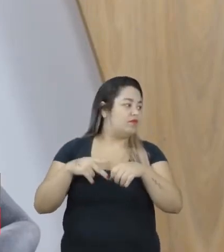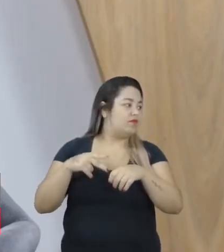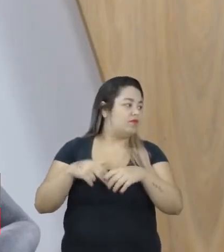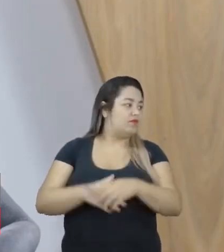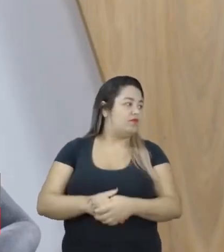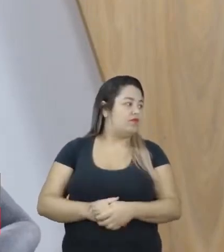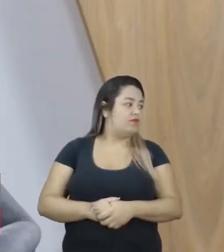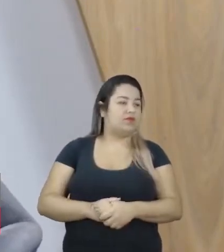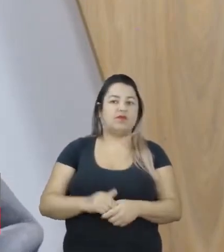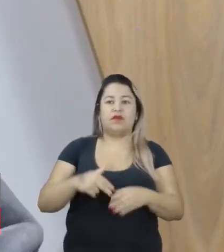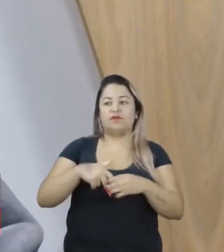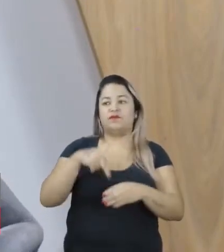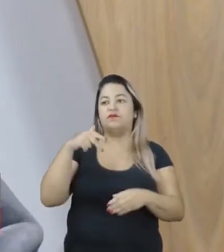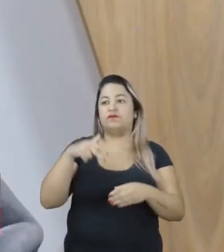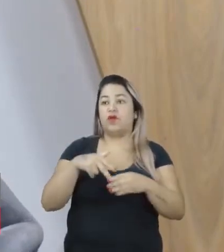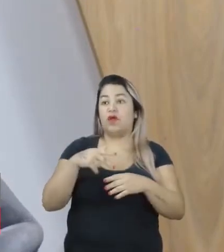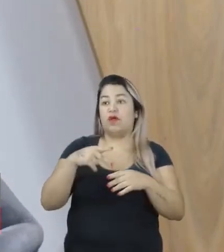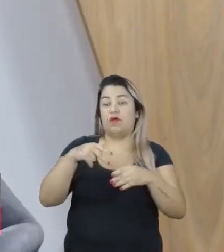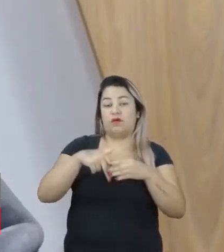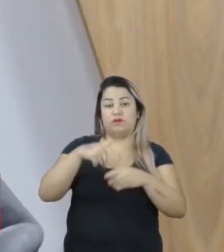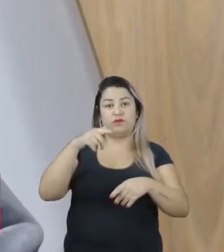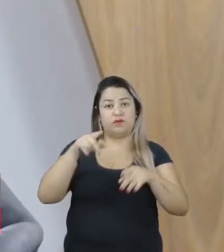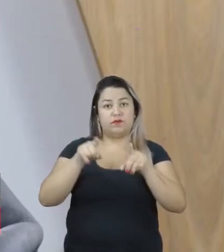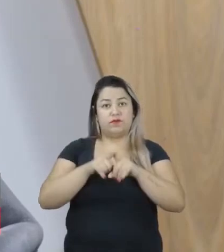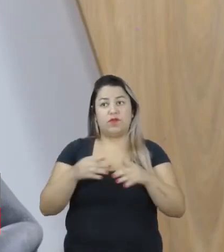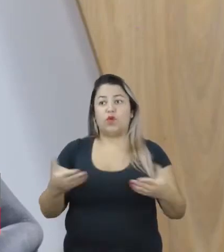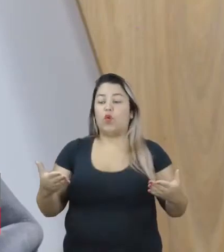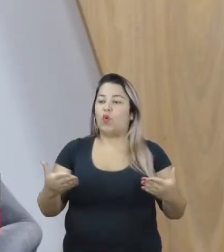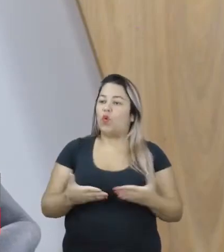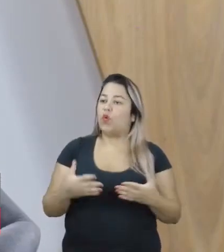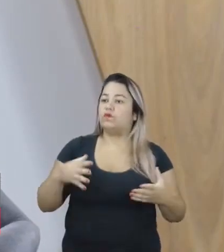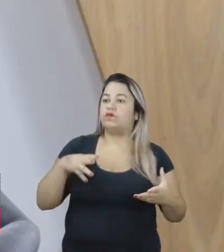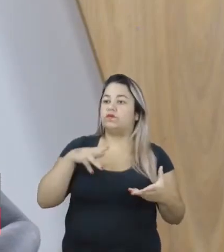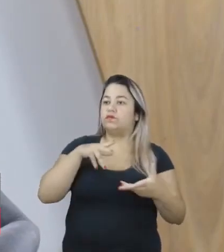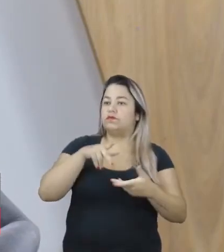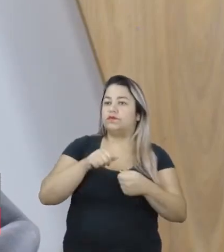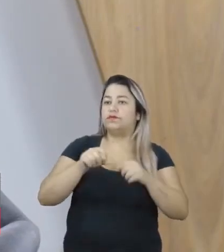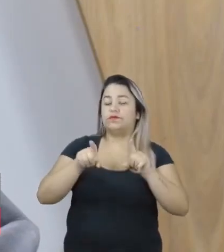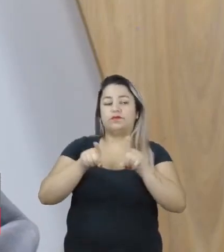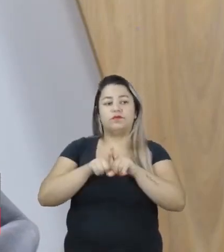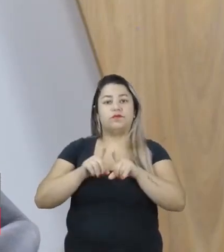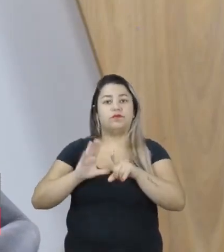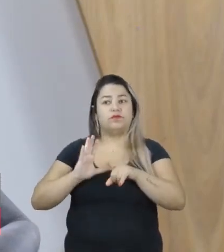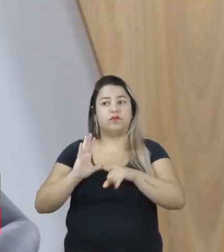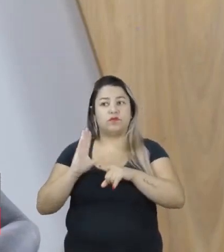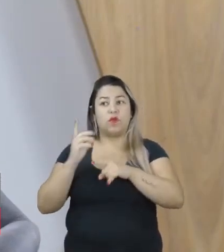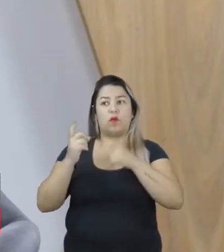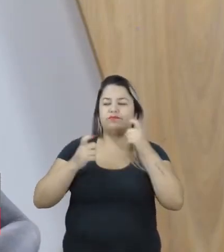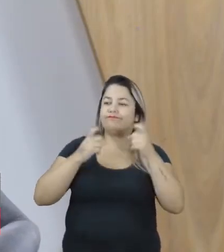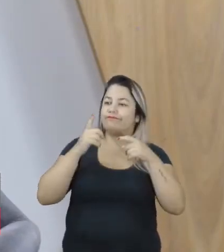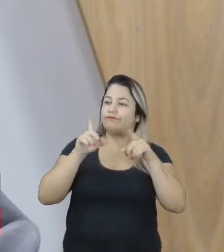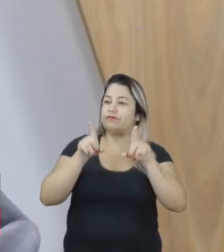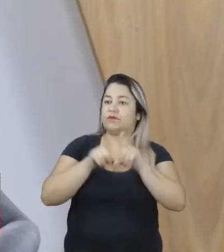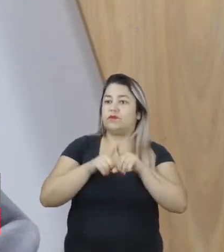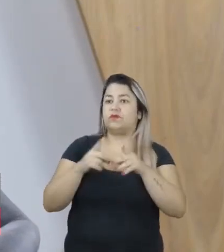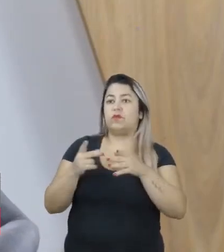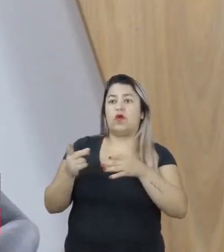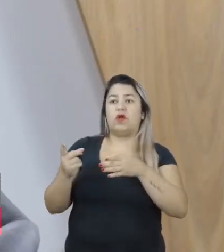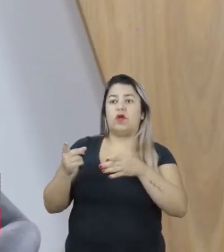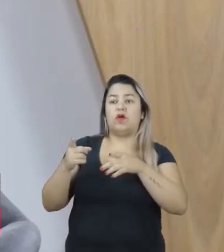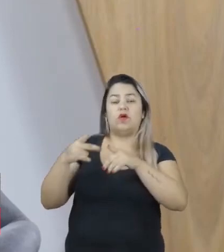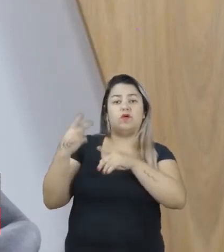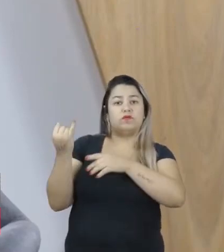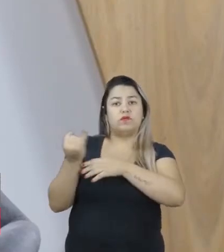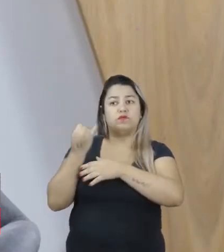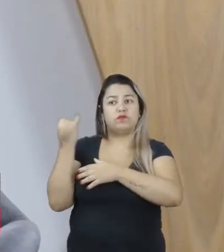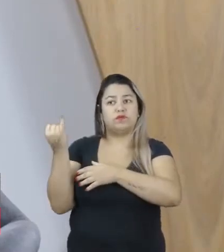claro, e a Petrobras hoje, a gente num outro mundo, né, preocupado com mudanças climáticas, ela está sendo um vetor importantíssimo